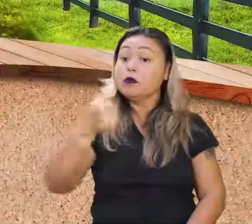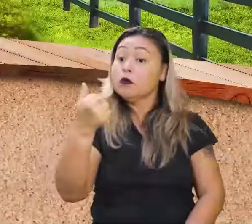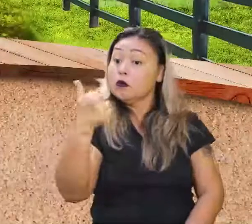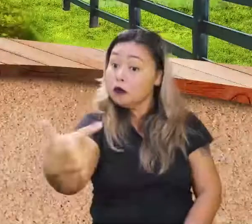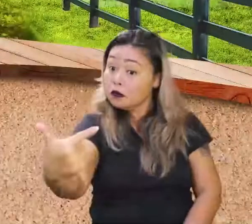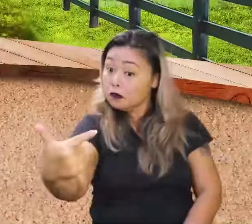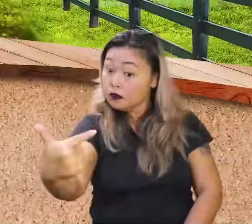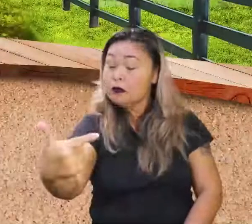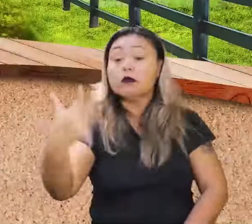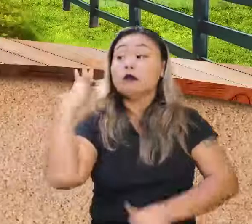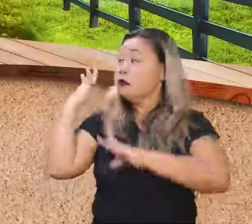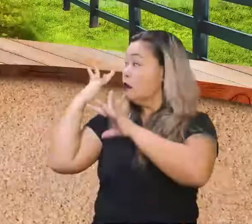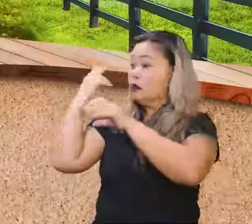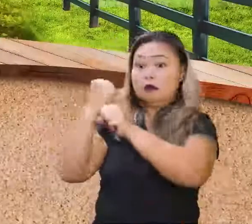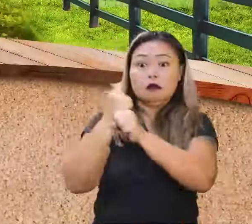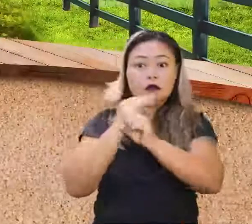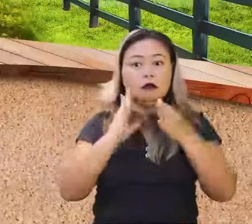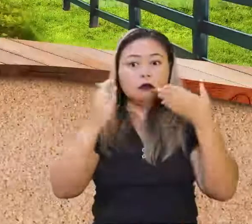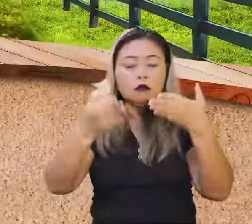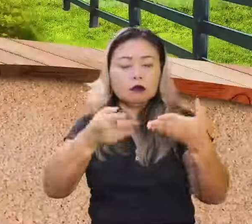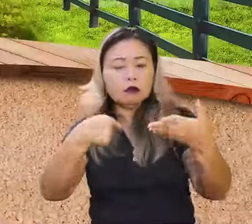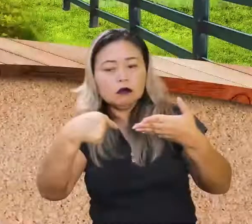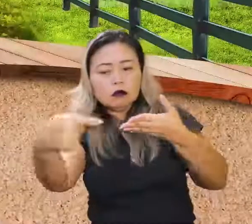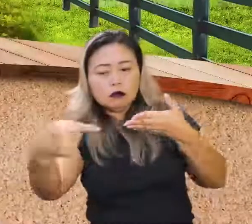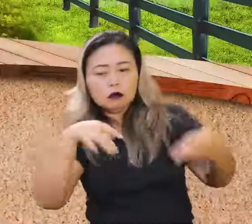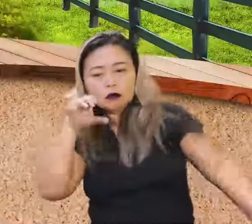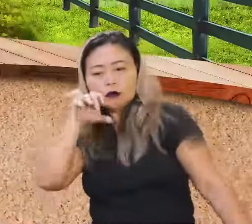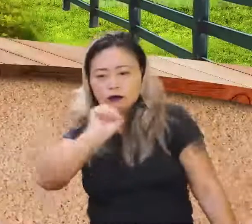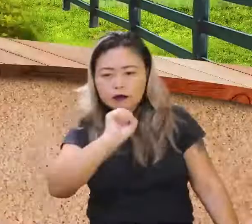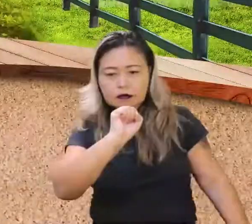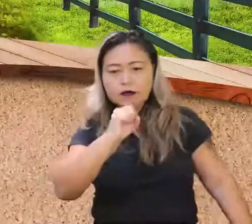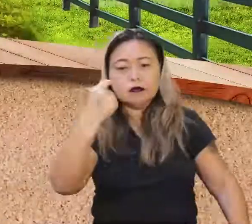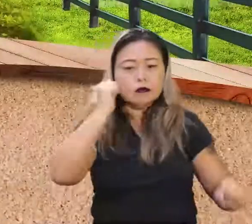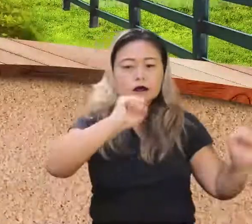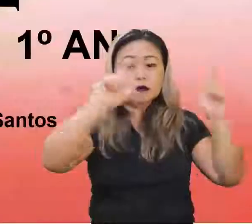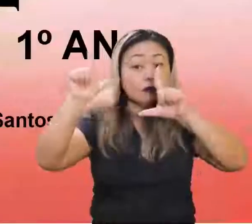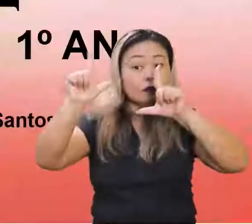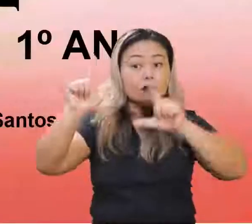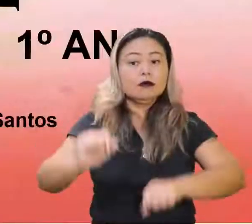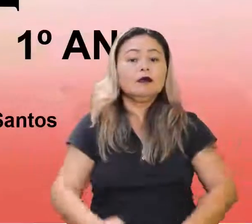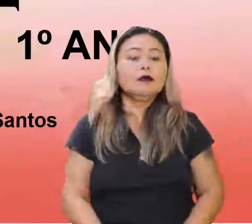19.2. Revisão, bate-bola, jogo rápido, olho na tela.